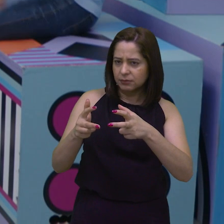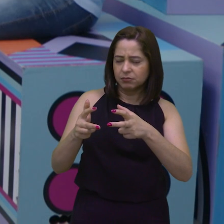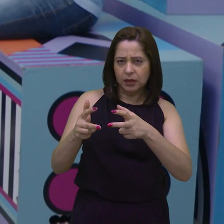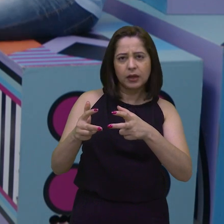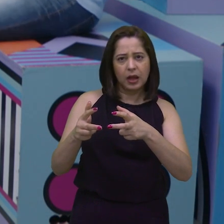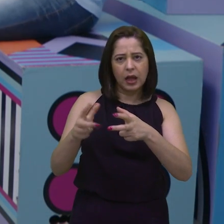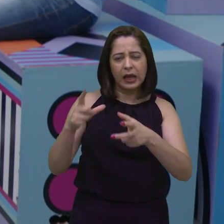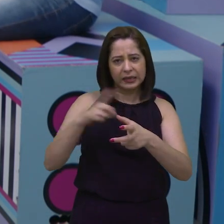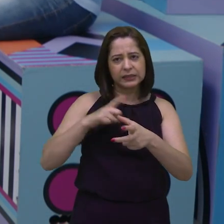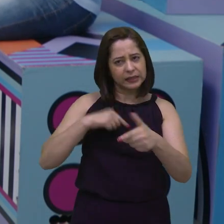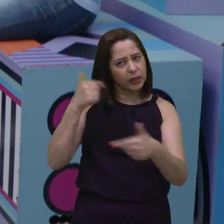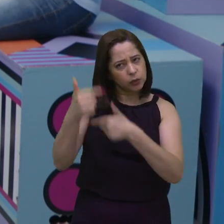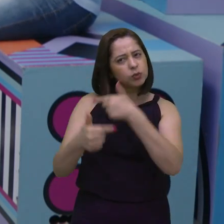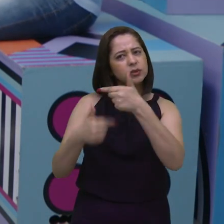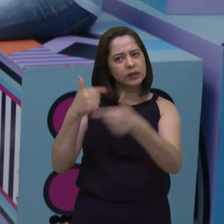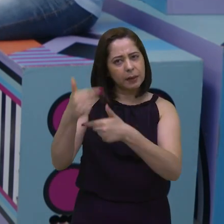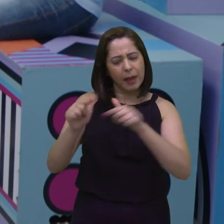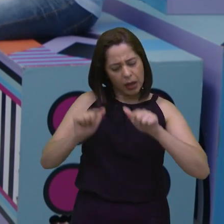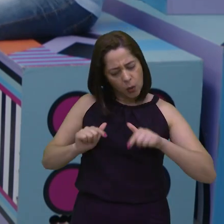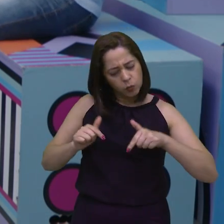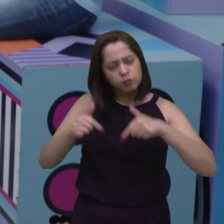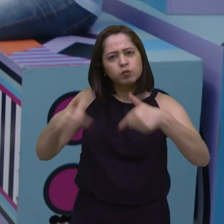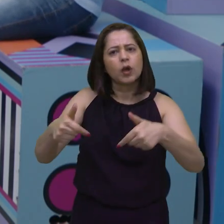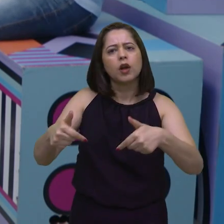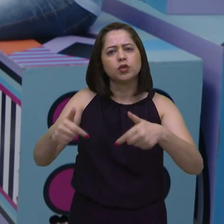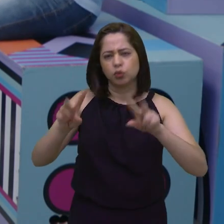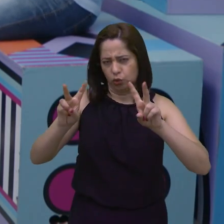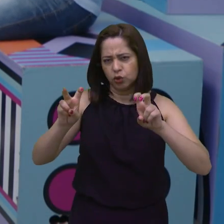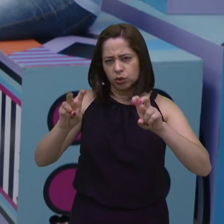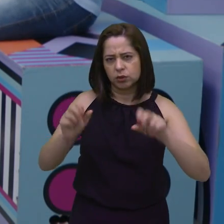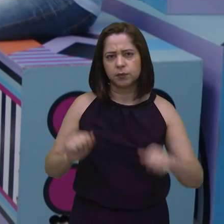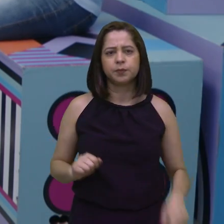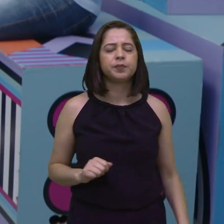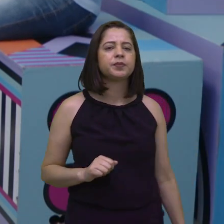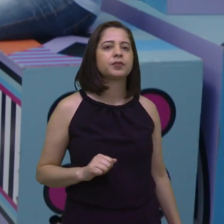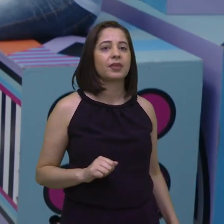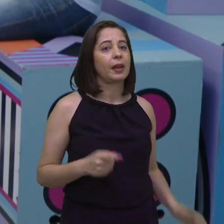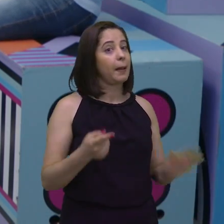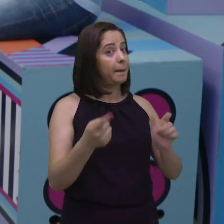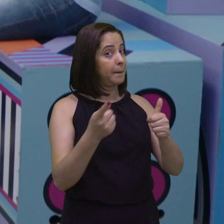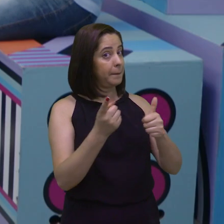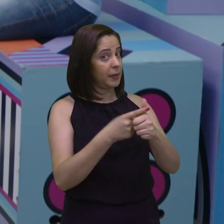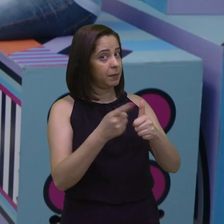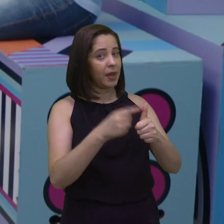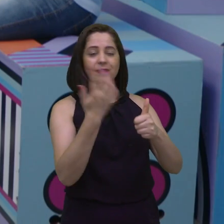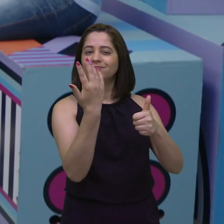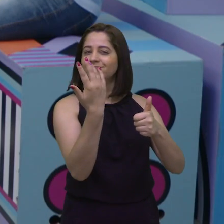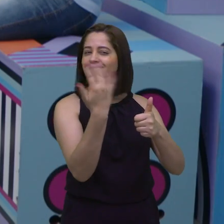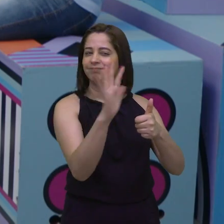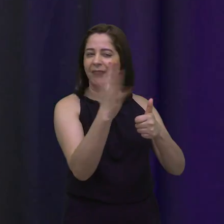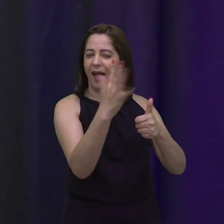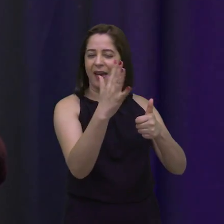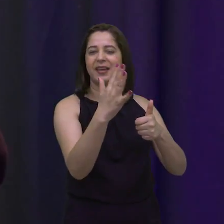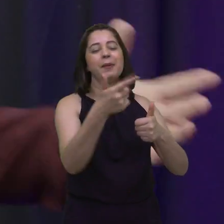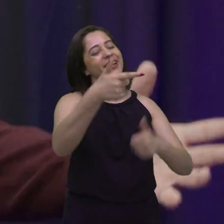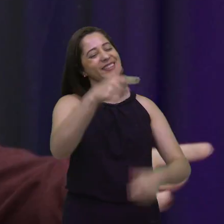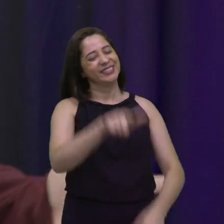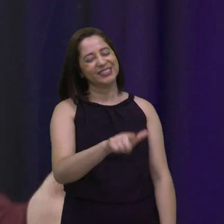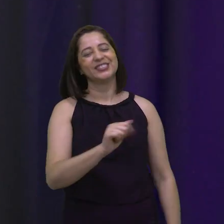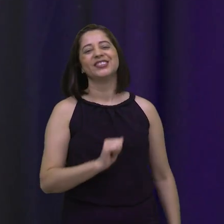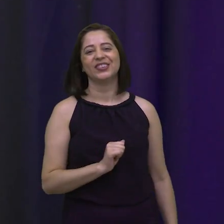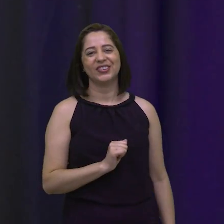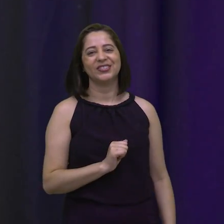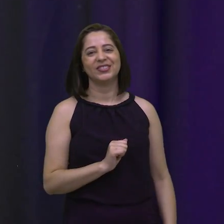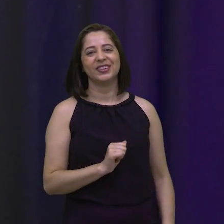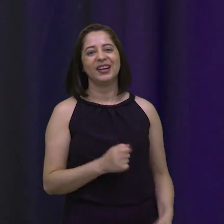Câmara trabalha nessa direção, né? Fala a respeito desse assunto. Primeiro, parabenizar mais uma vez, eu sempre estou parabenizando